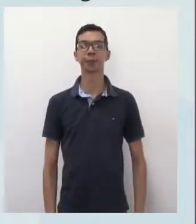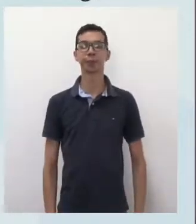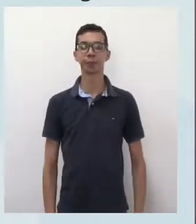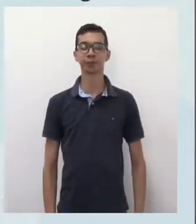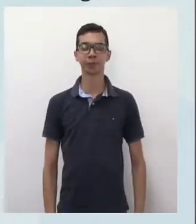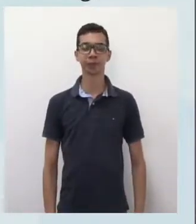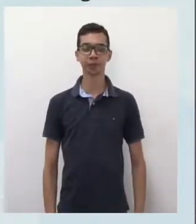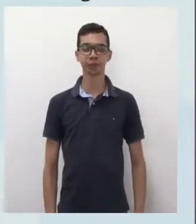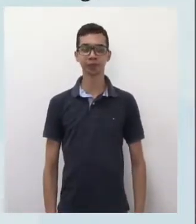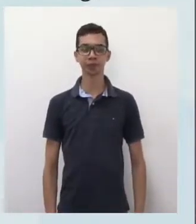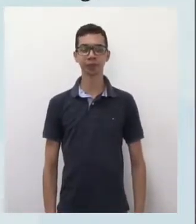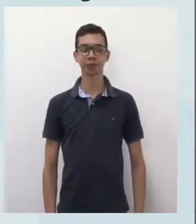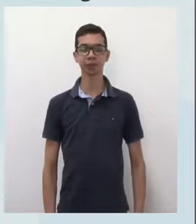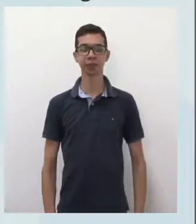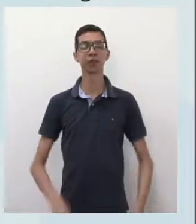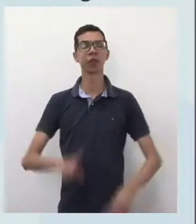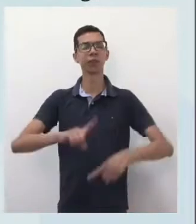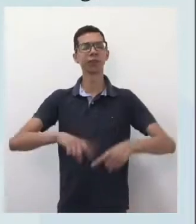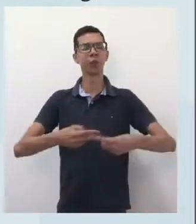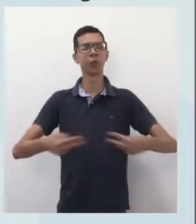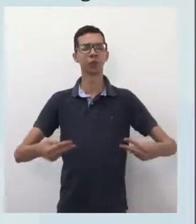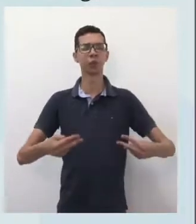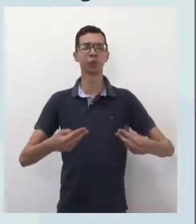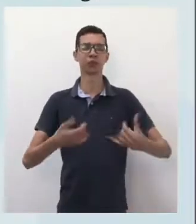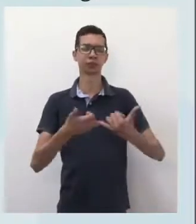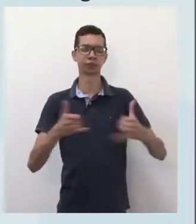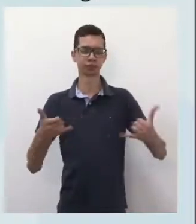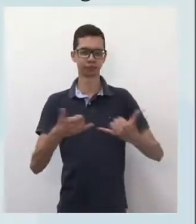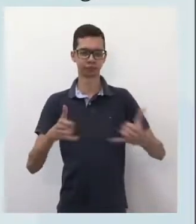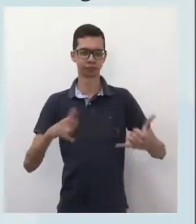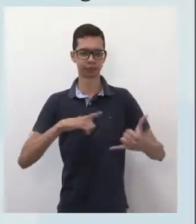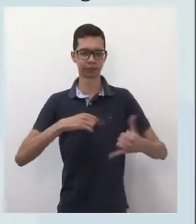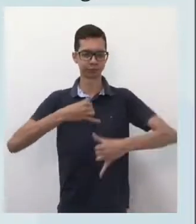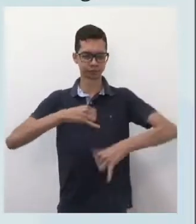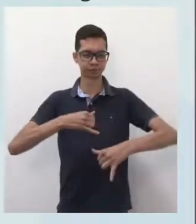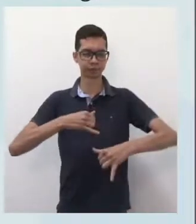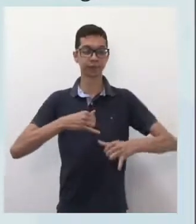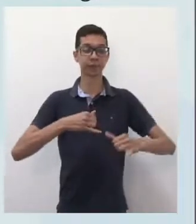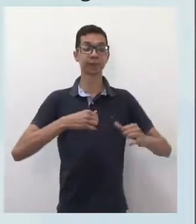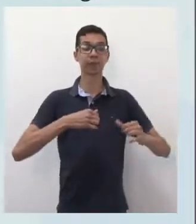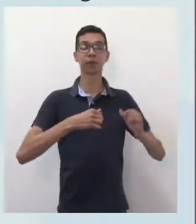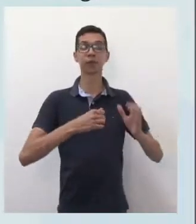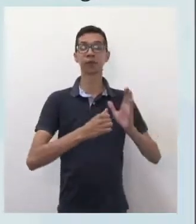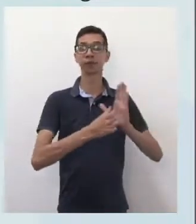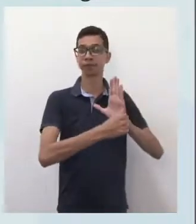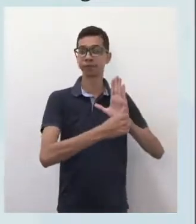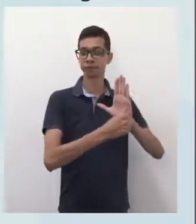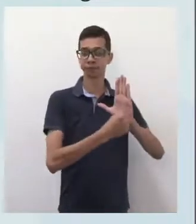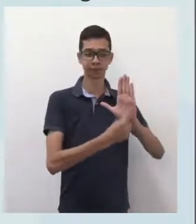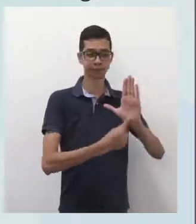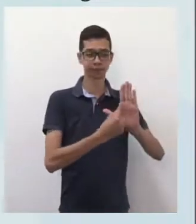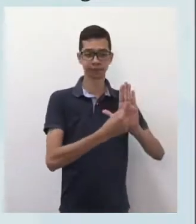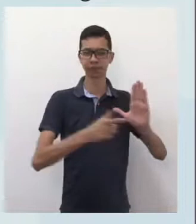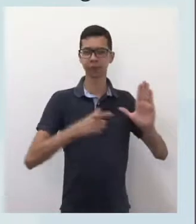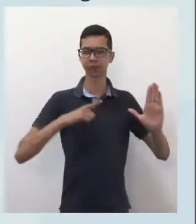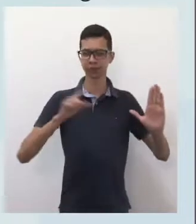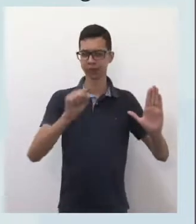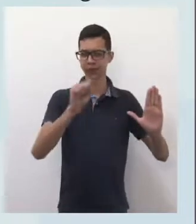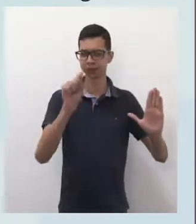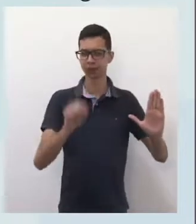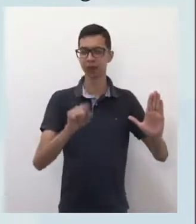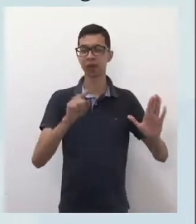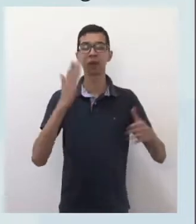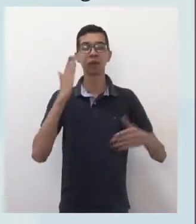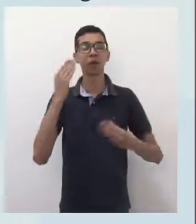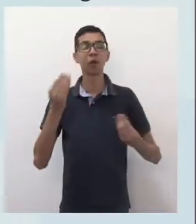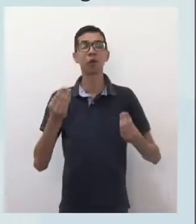nas etiquetas dos aparelhos eletrodomésticos? Como estimar o valor da conta de energia elétrica? É a